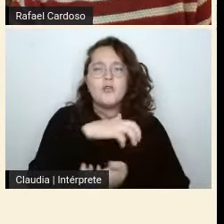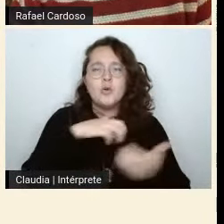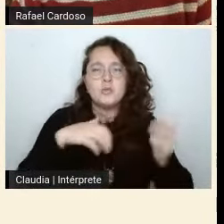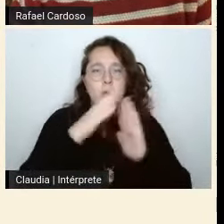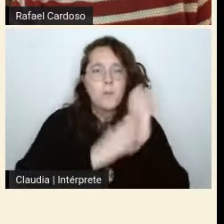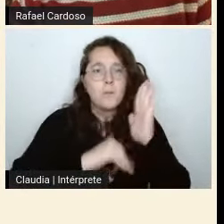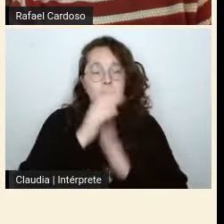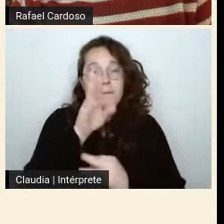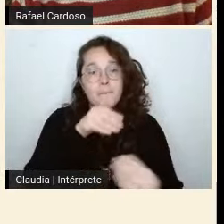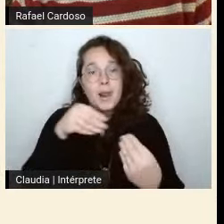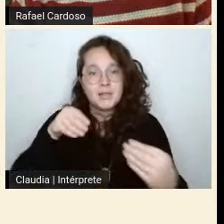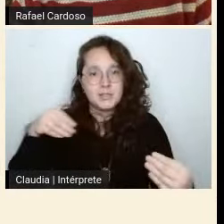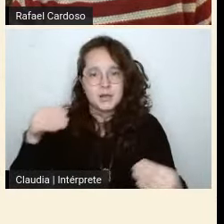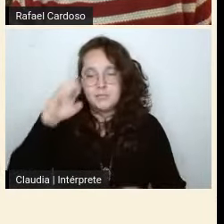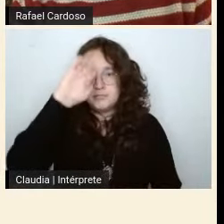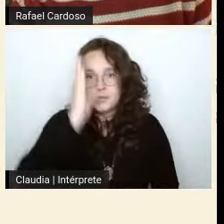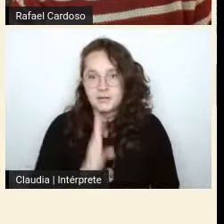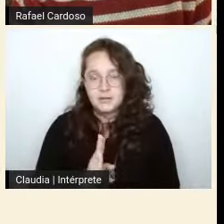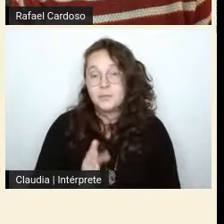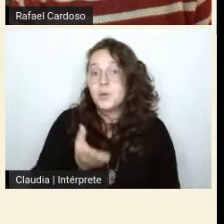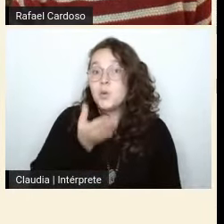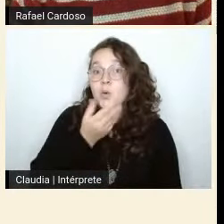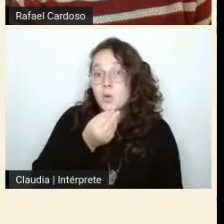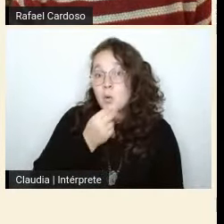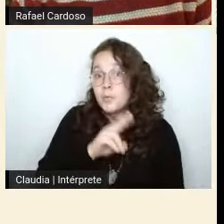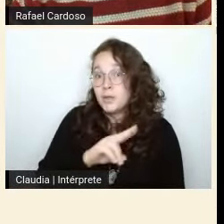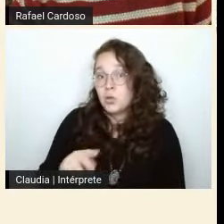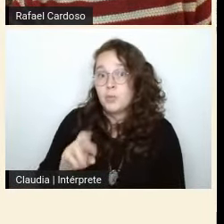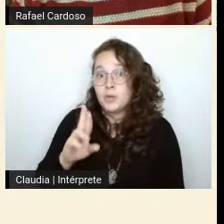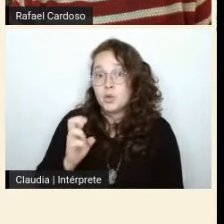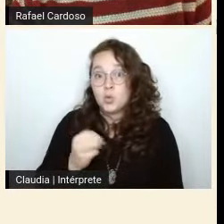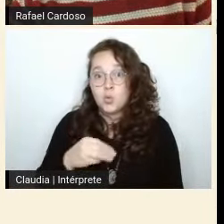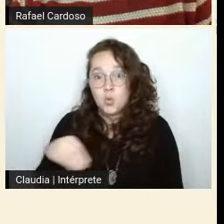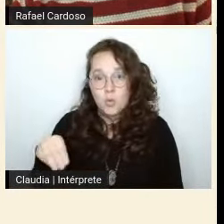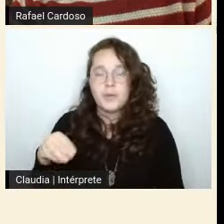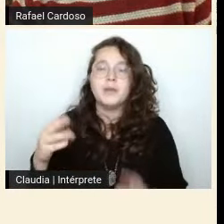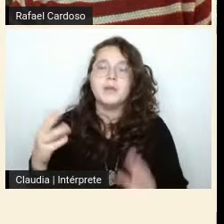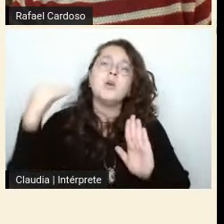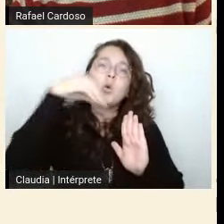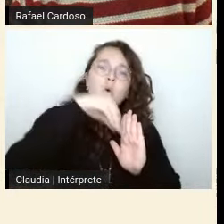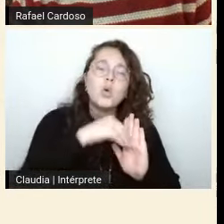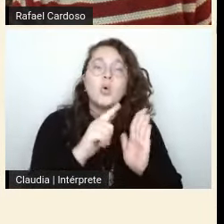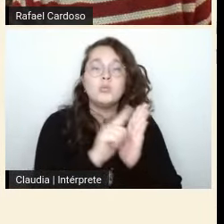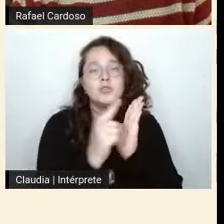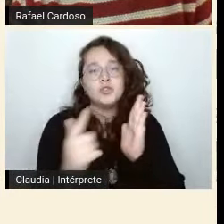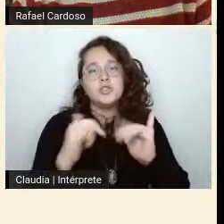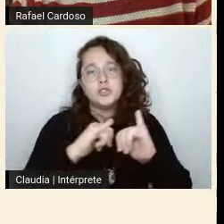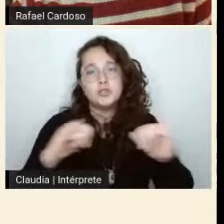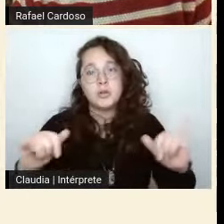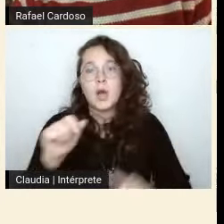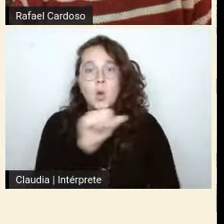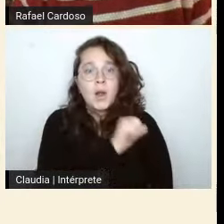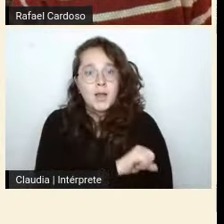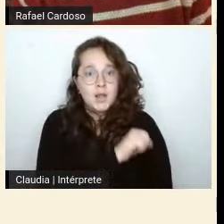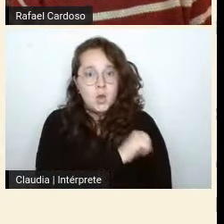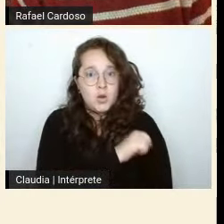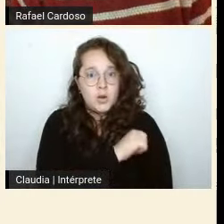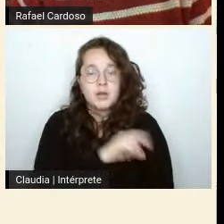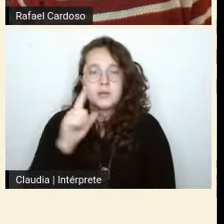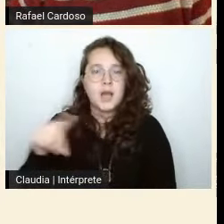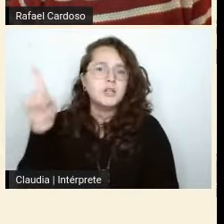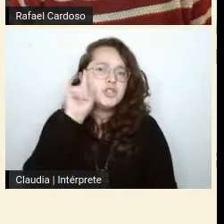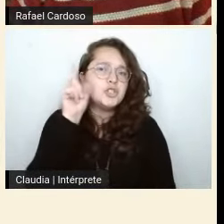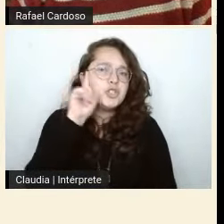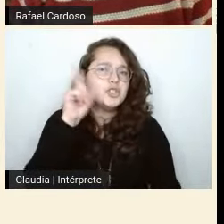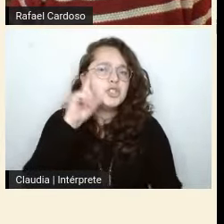publicado pelo crítico Rubem Navarra no jornal carioca Diário de Notícias, em abril de 1944.